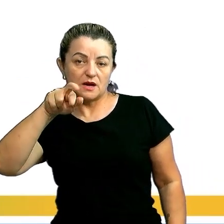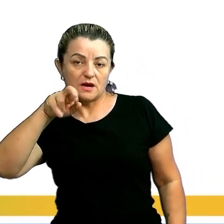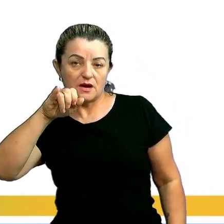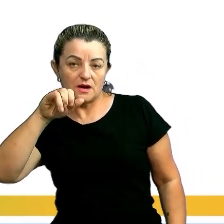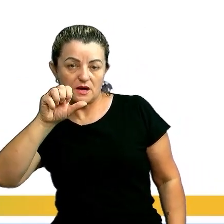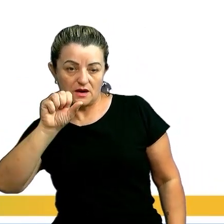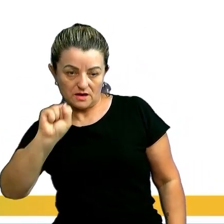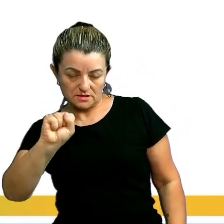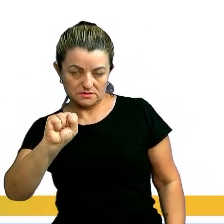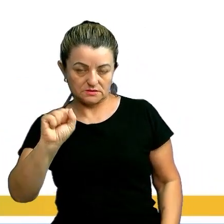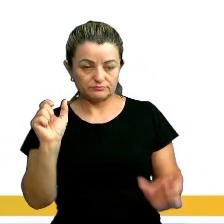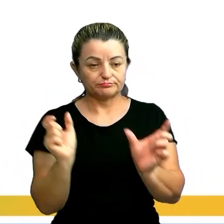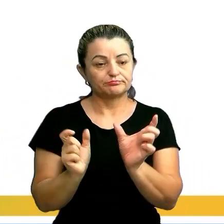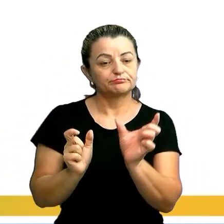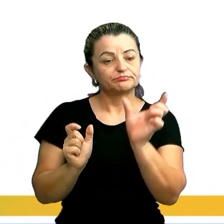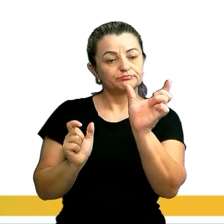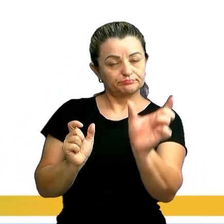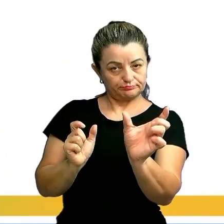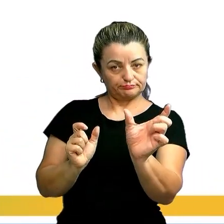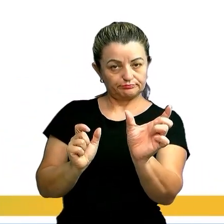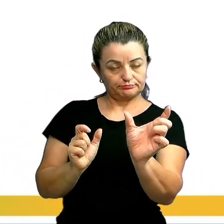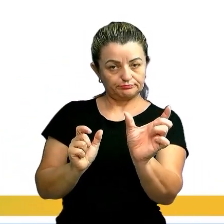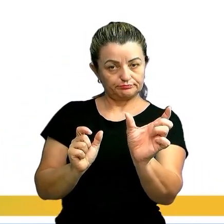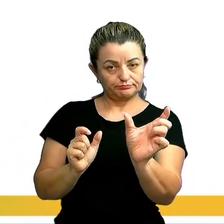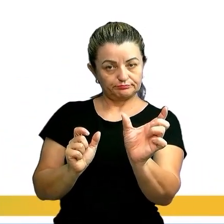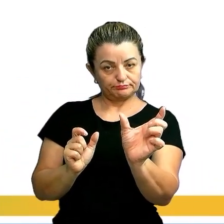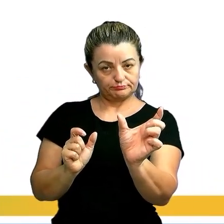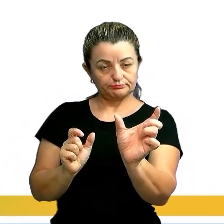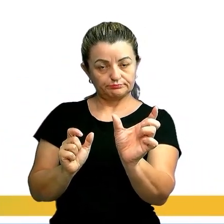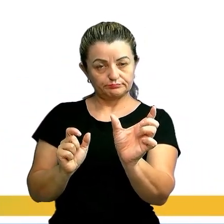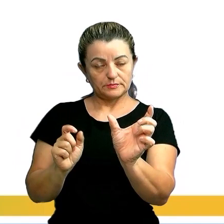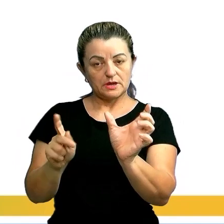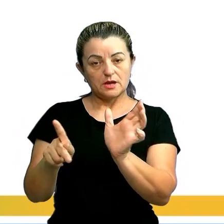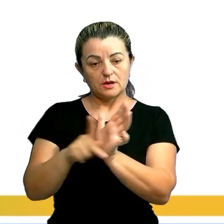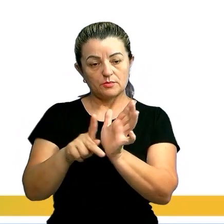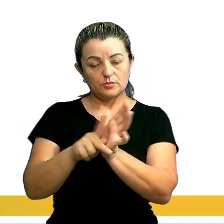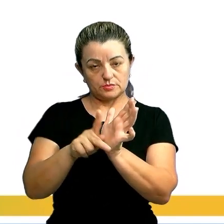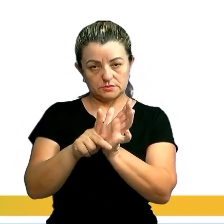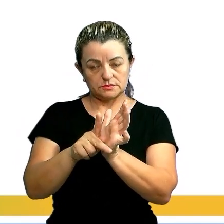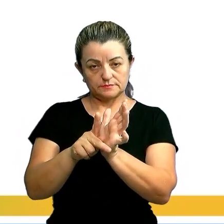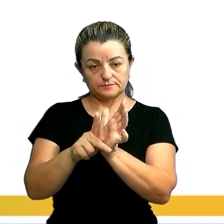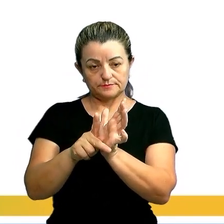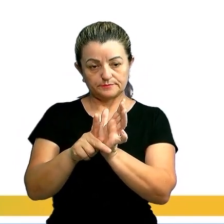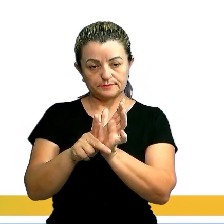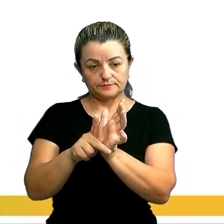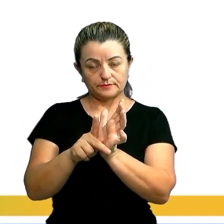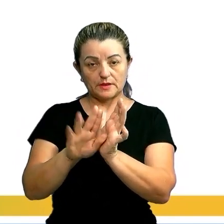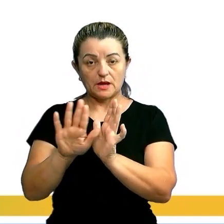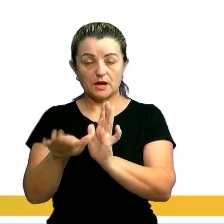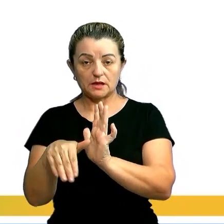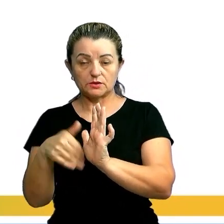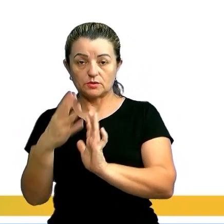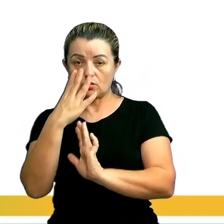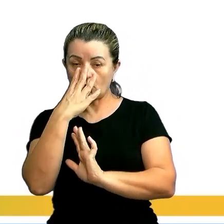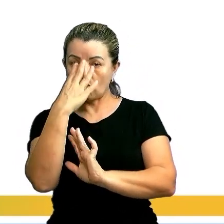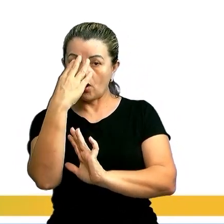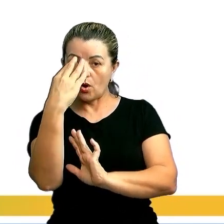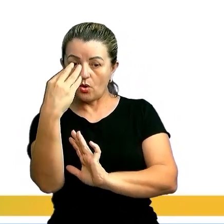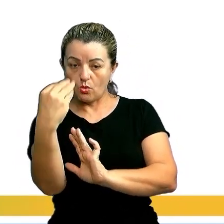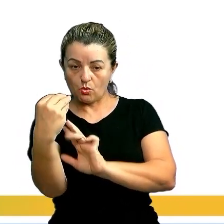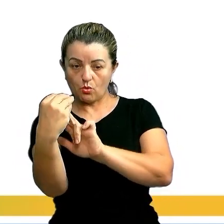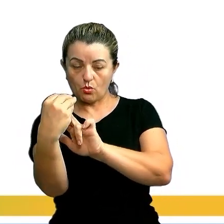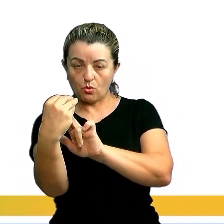Então, a espécie do cão, do cachorro, é Canis familiares. A espécie do lobo é